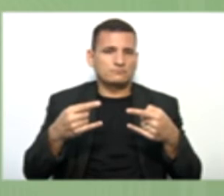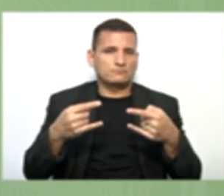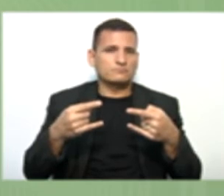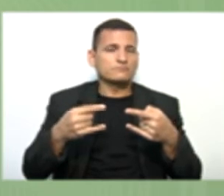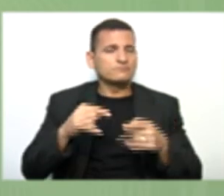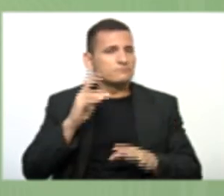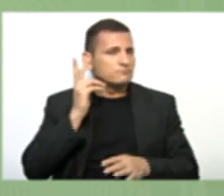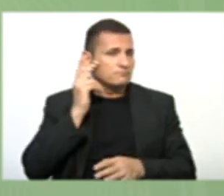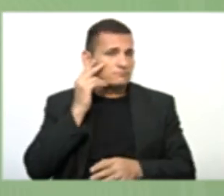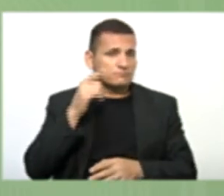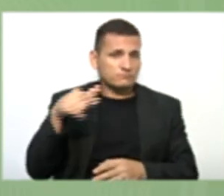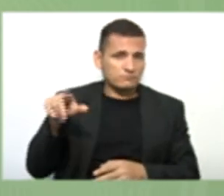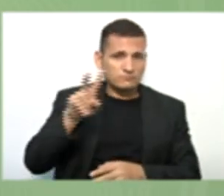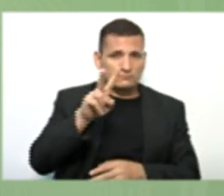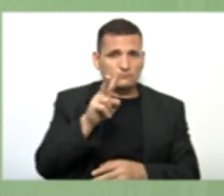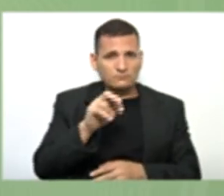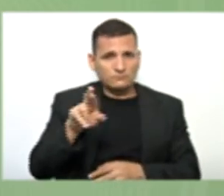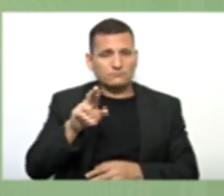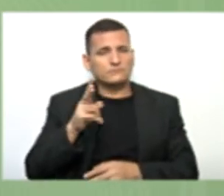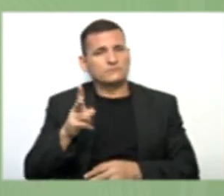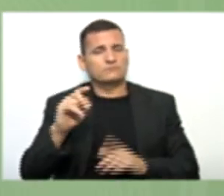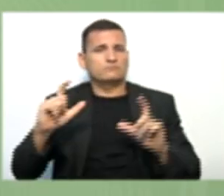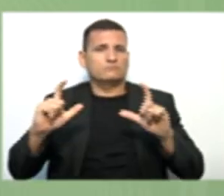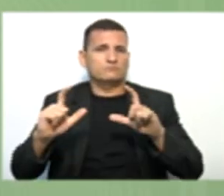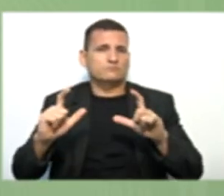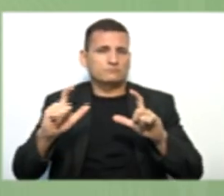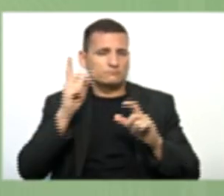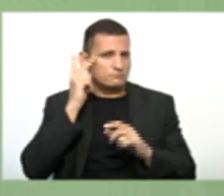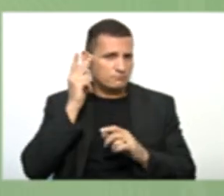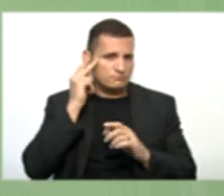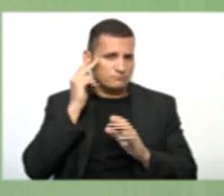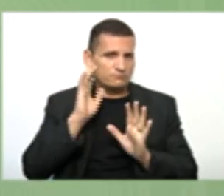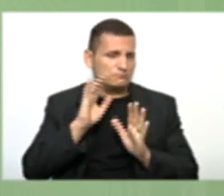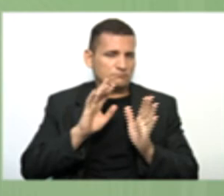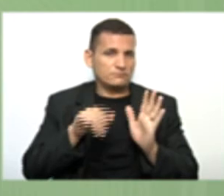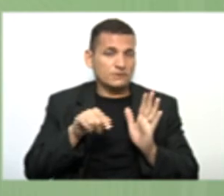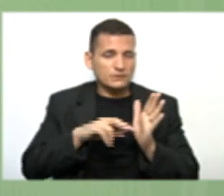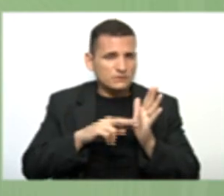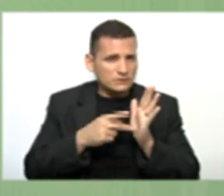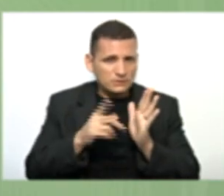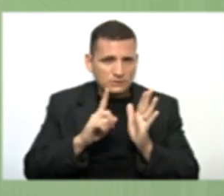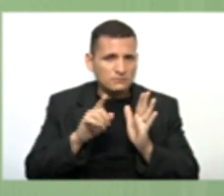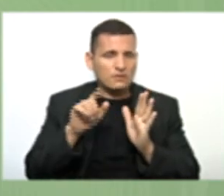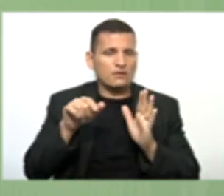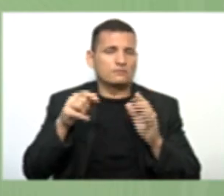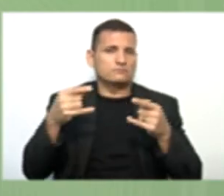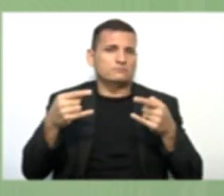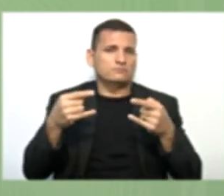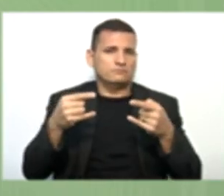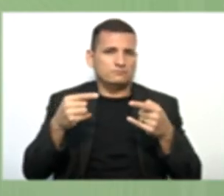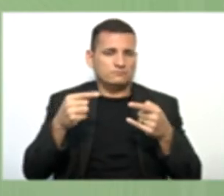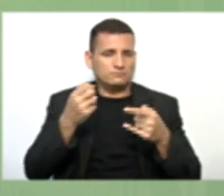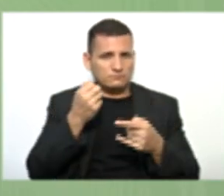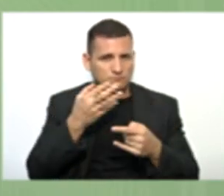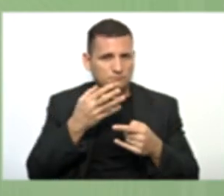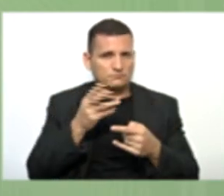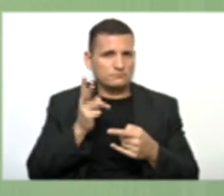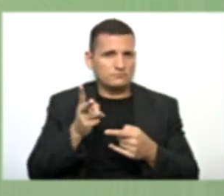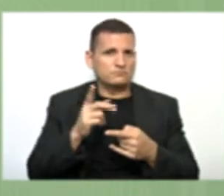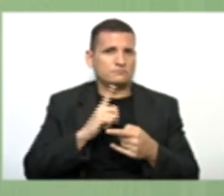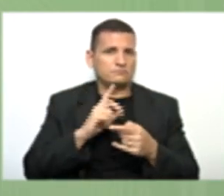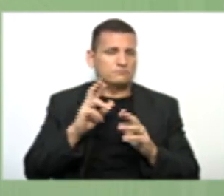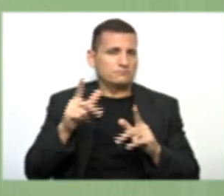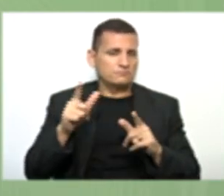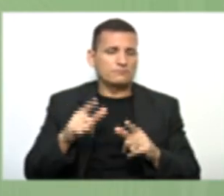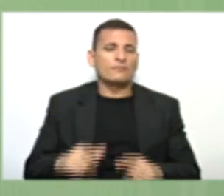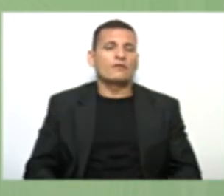outras variáveis apareçam sempre parênteses, tá? É normal. Isso não significa que é colchete, tá bom? Ele vai sempre vai usar